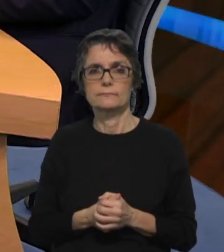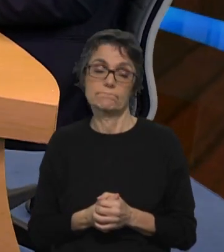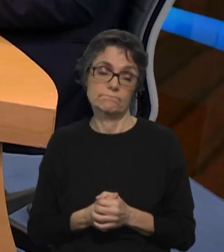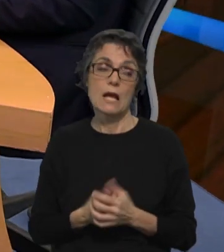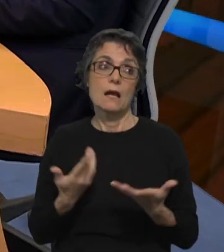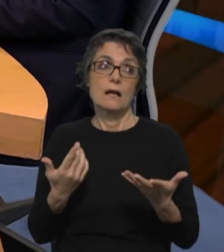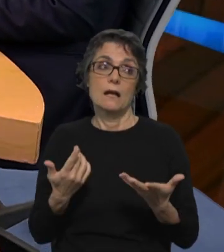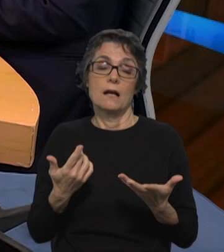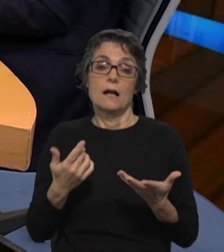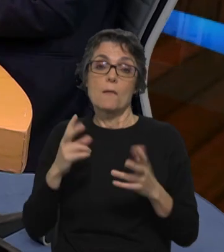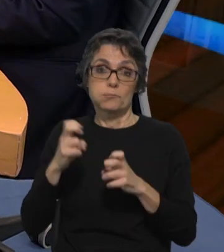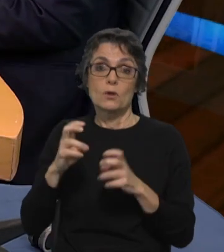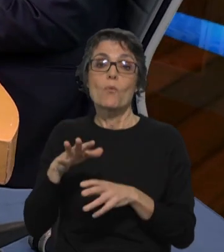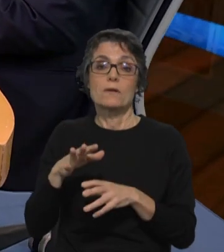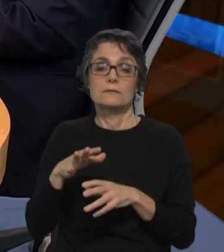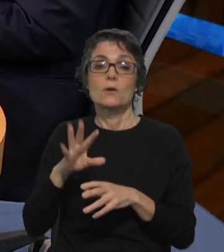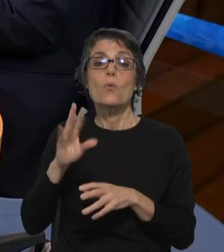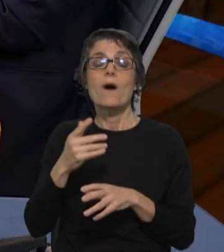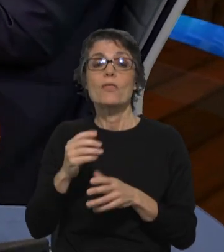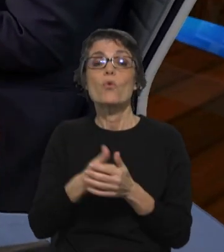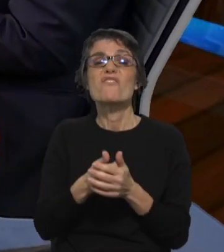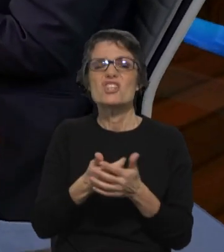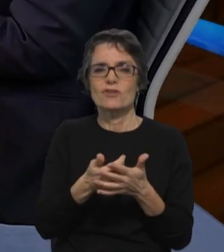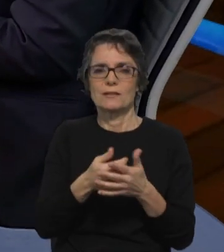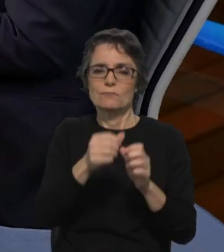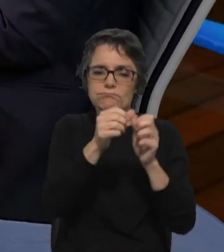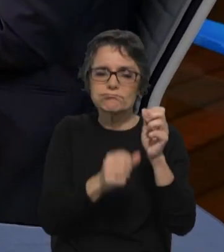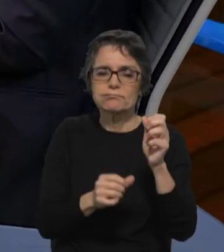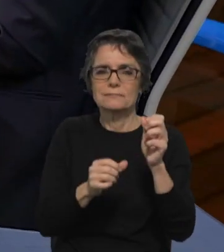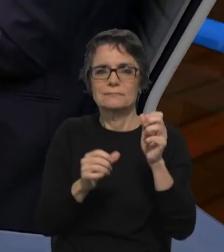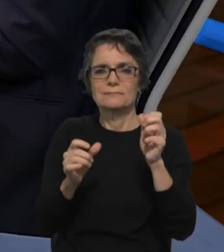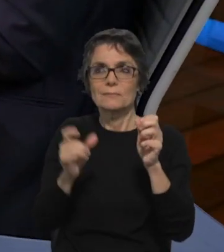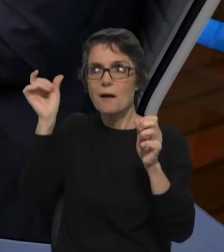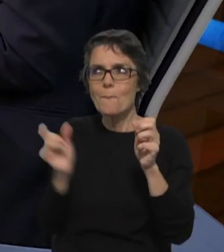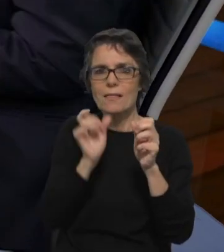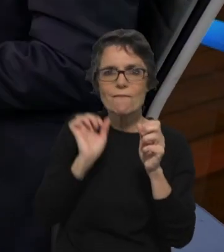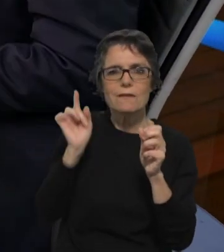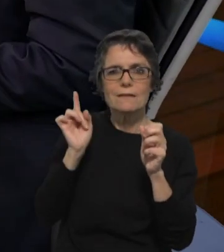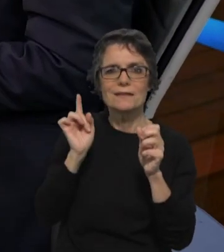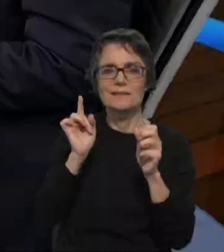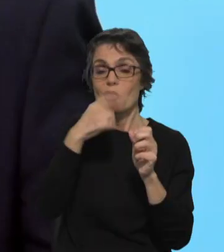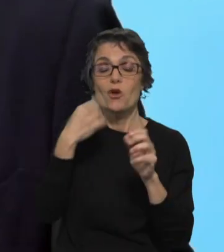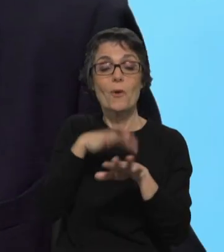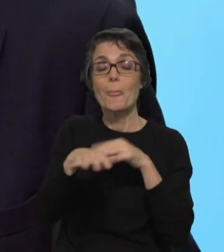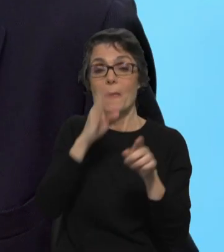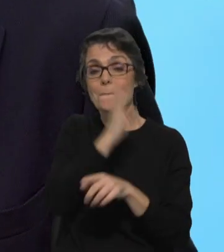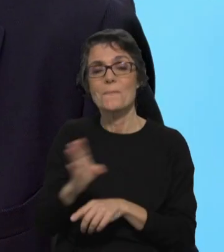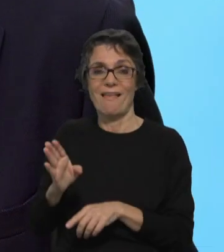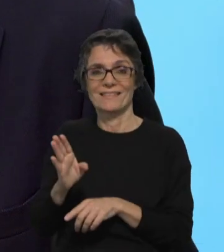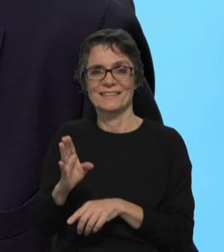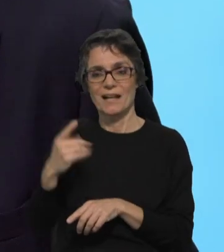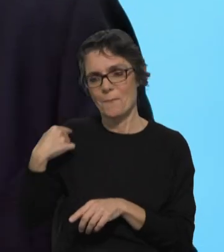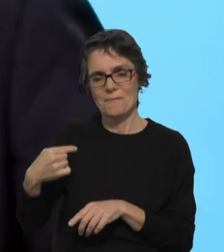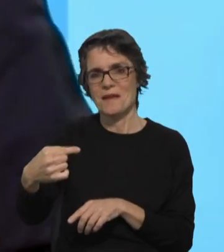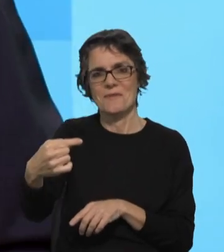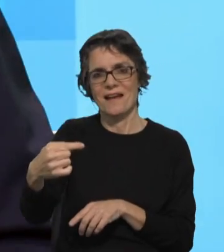seguramente, onde a palavra do Evangelho, a inspiração do Evangelho, ganha carne, uma vez mais, também nos nossos dias, como ganhou há 2000